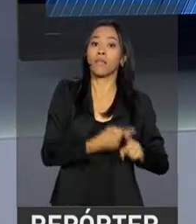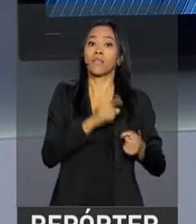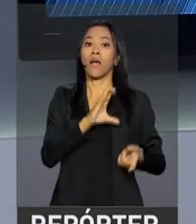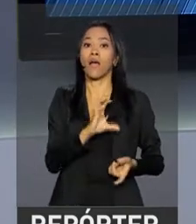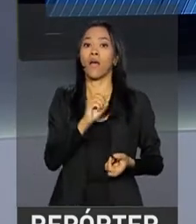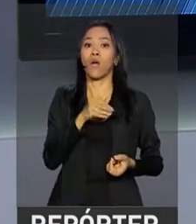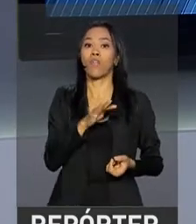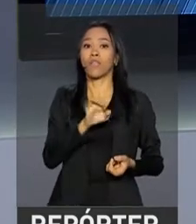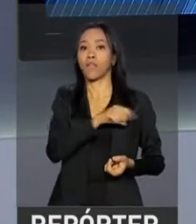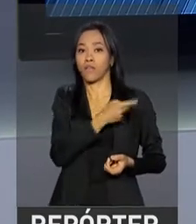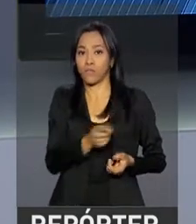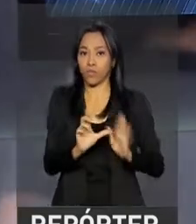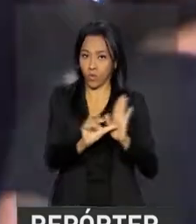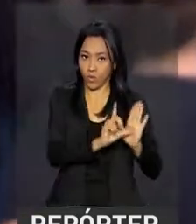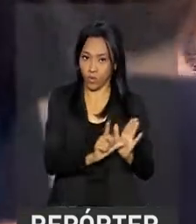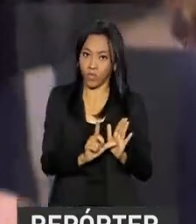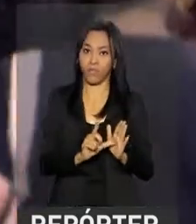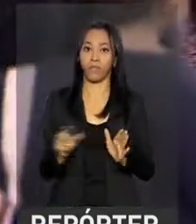lojistas